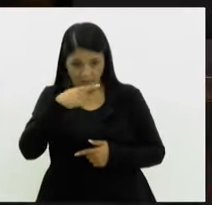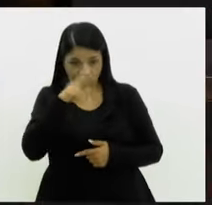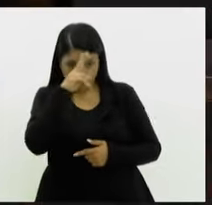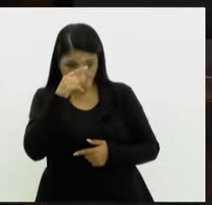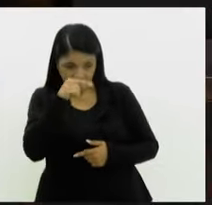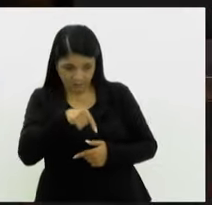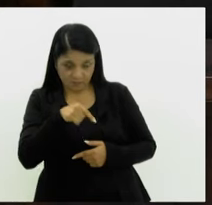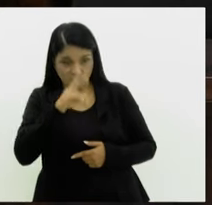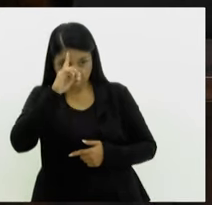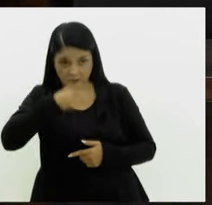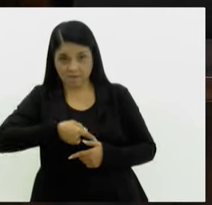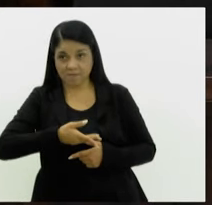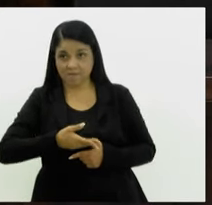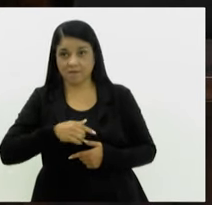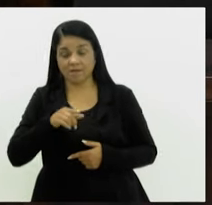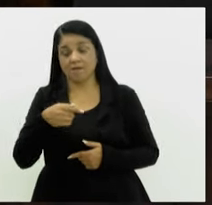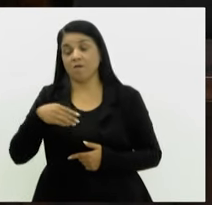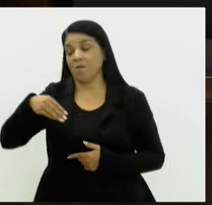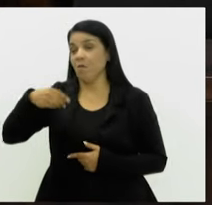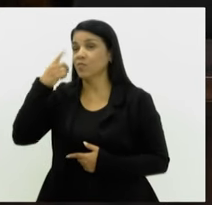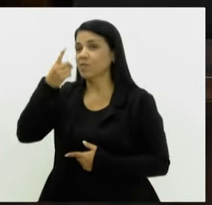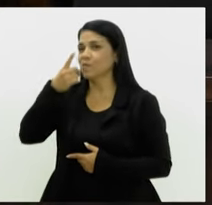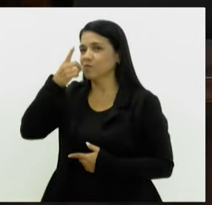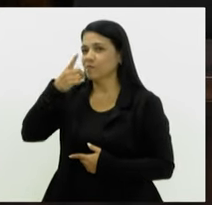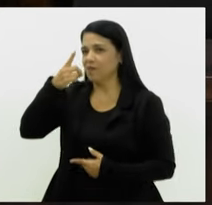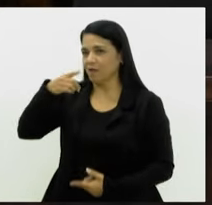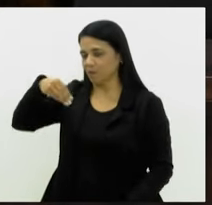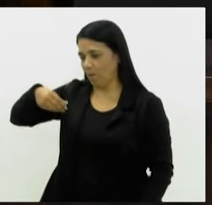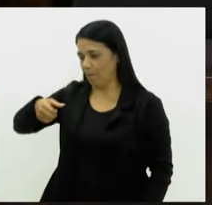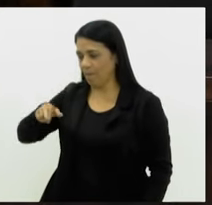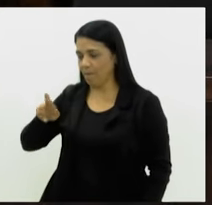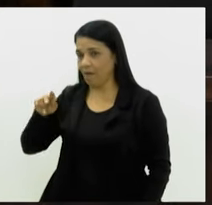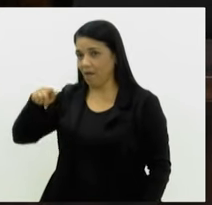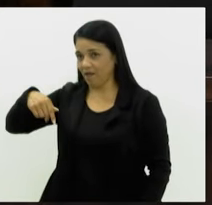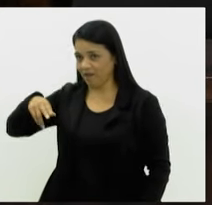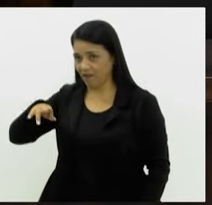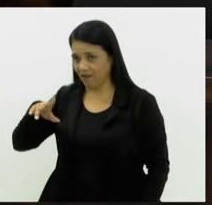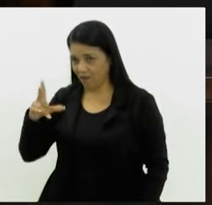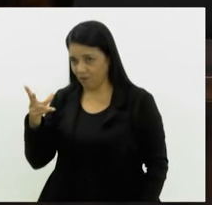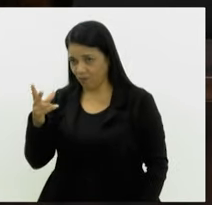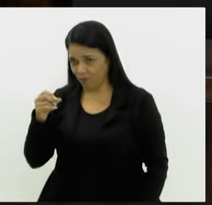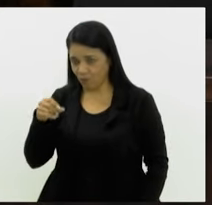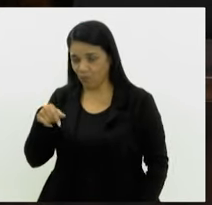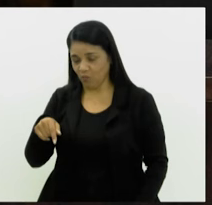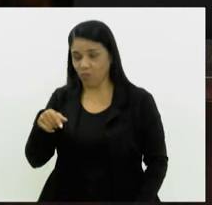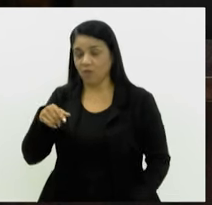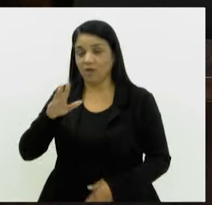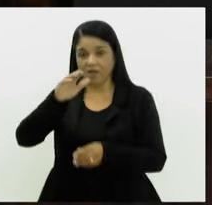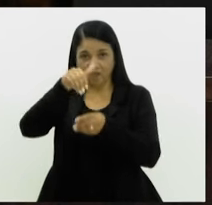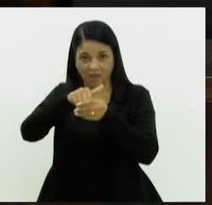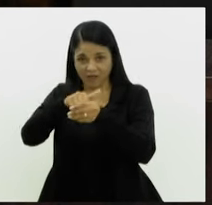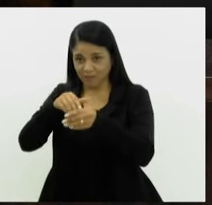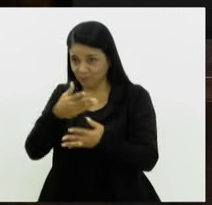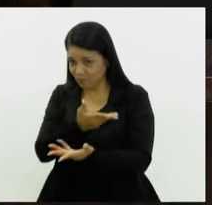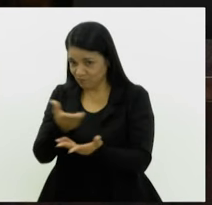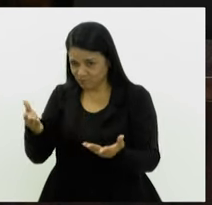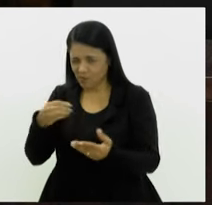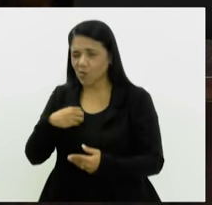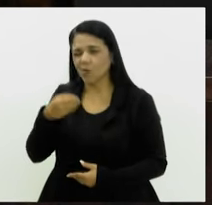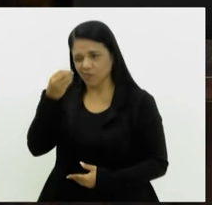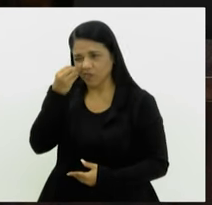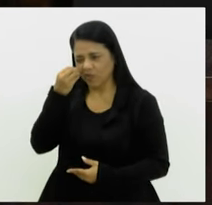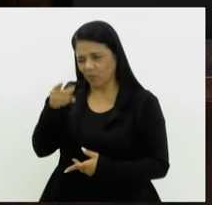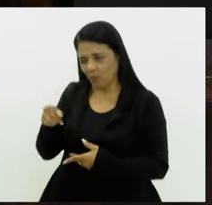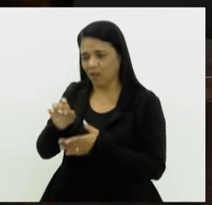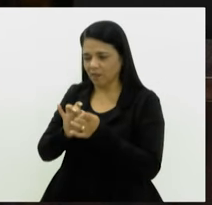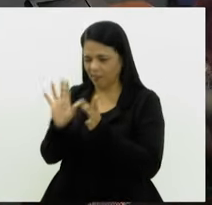Marquinho, como o deputado eleito pelos deputados, eu deixo ele tentar organizar aqui